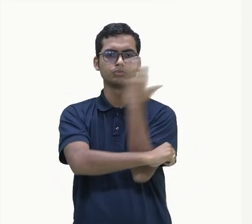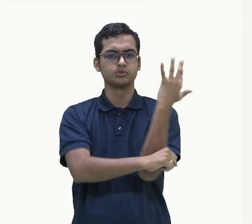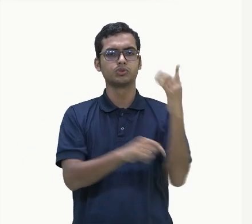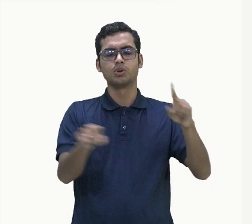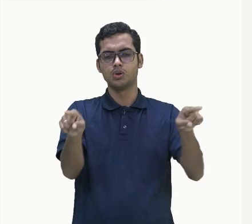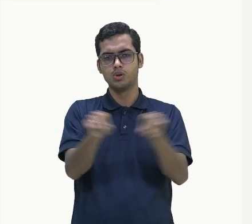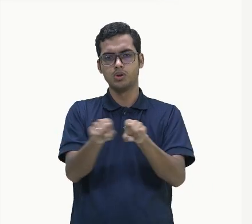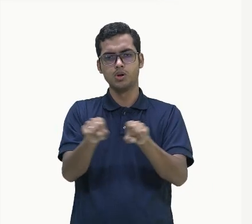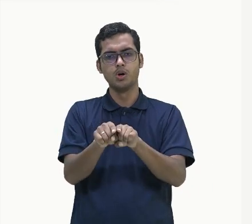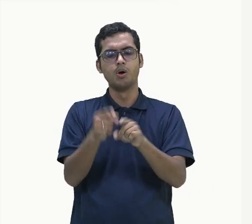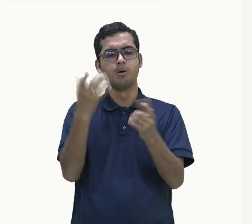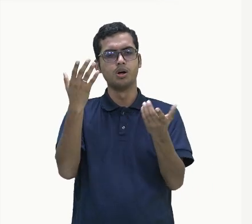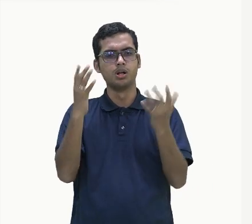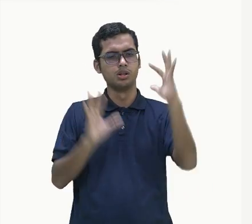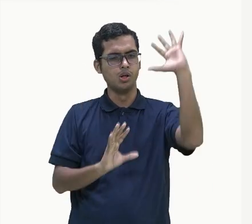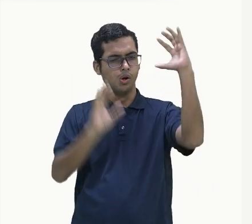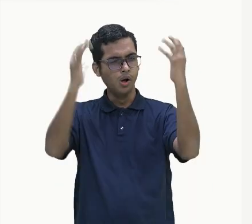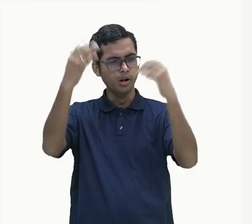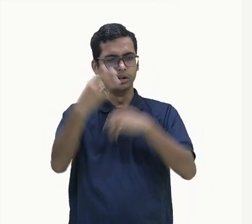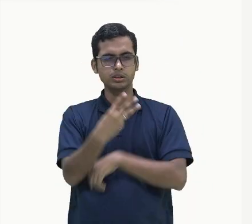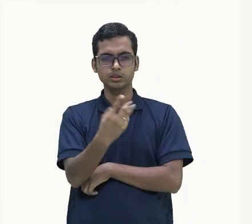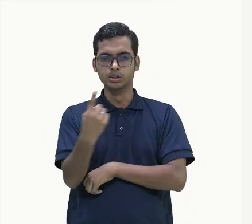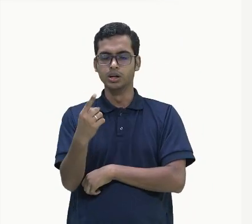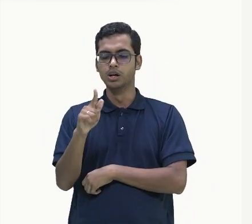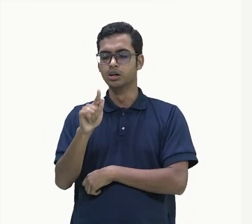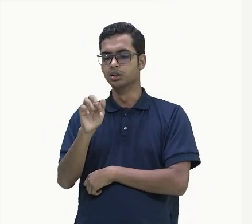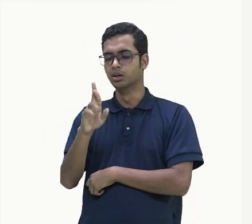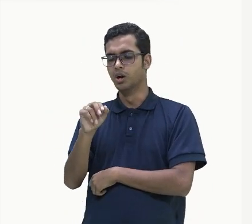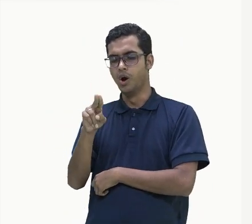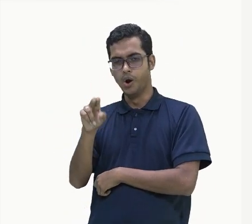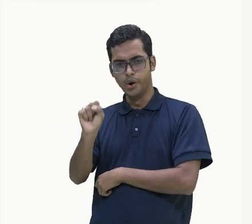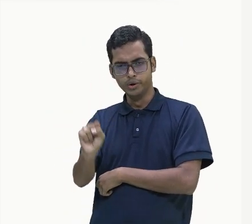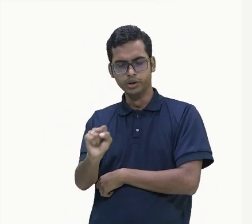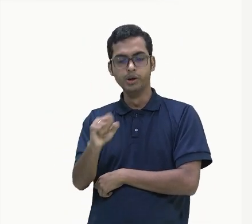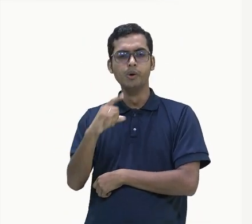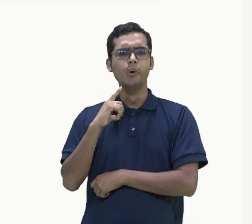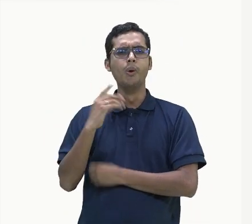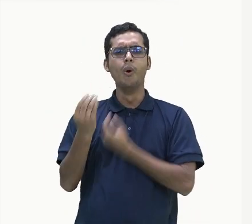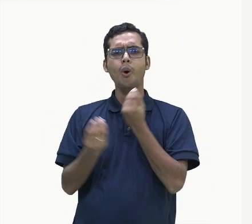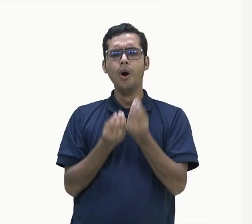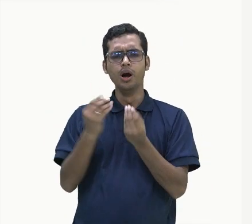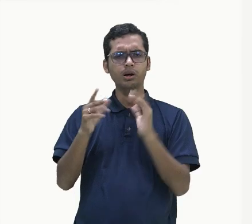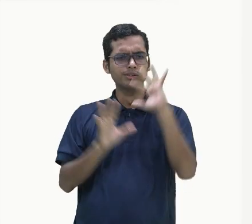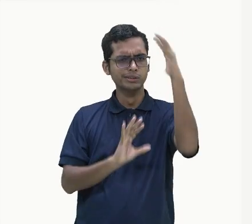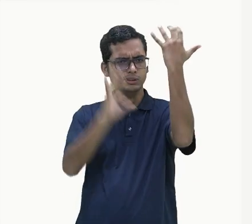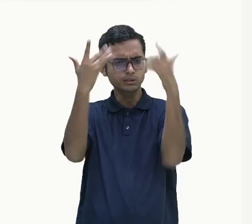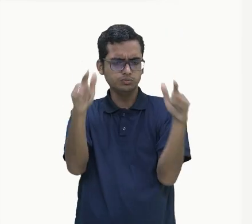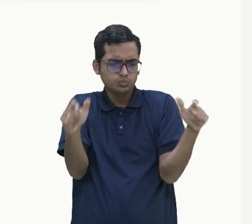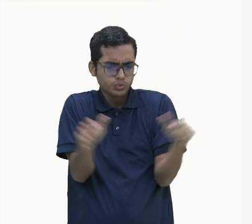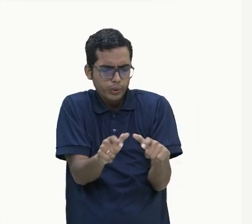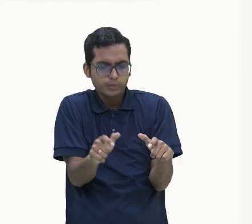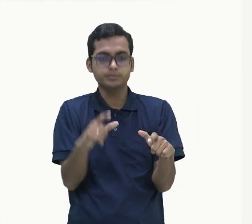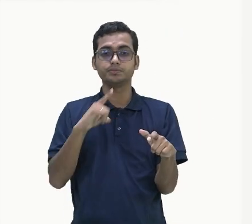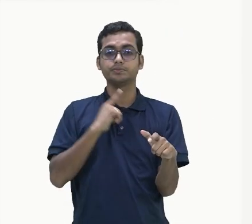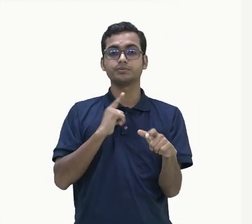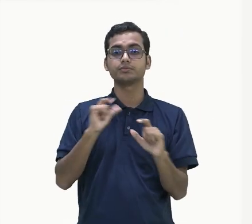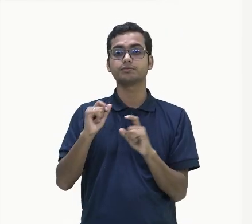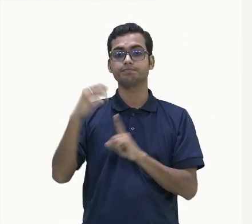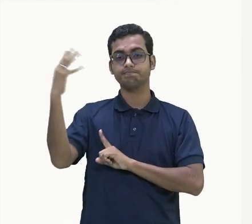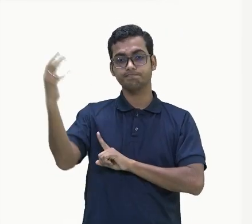o microclima, ele vai estar sendo influenciado pelo quê? Por fatores como